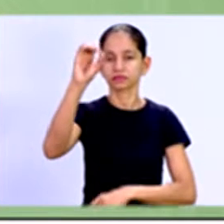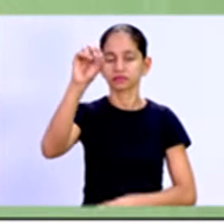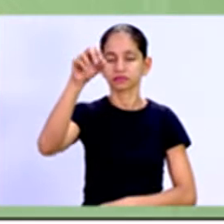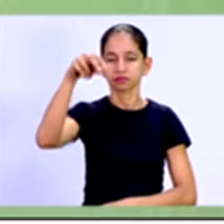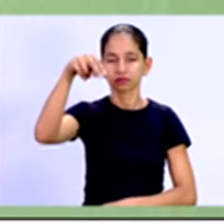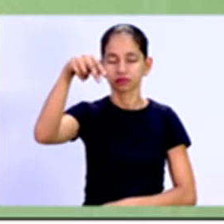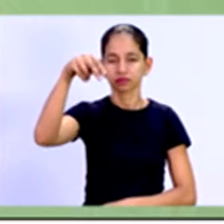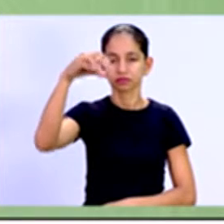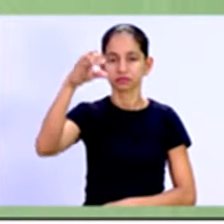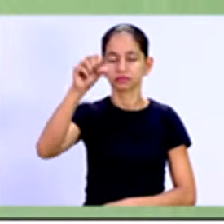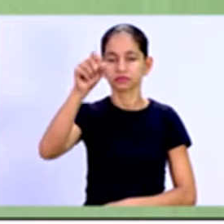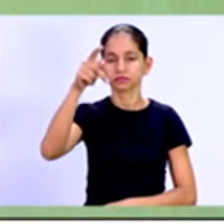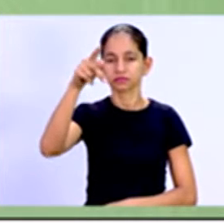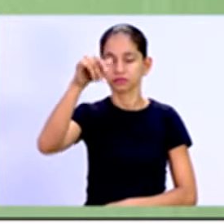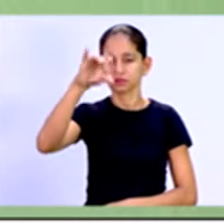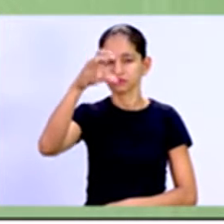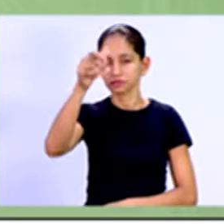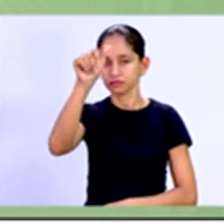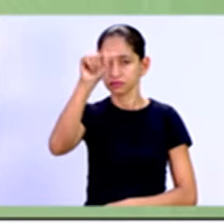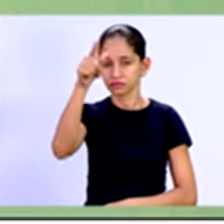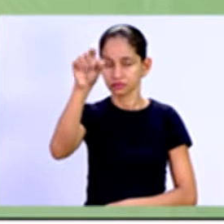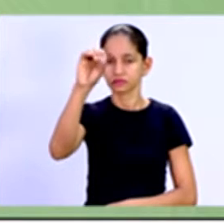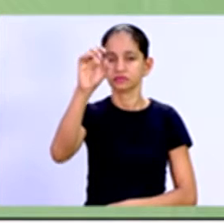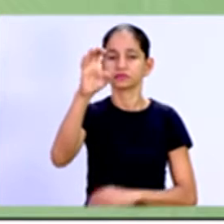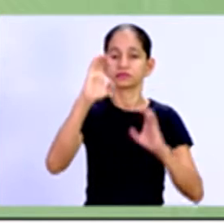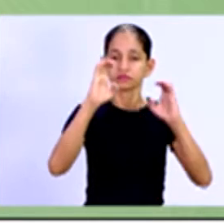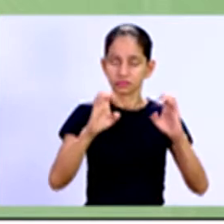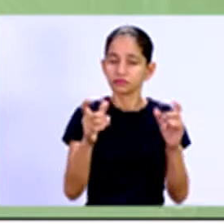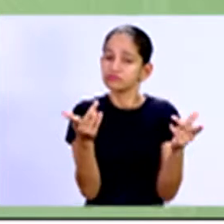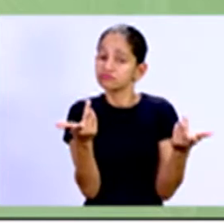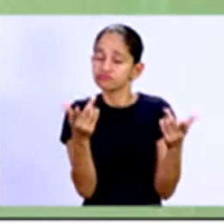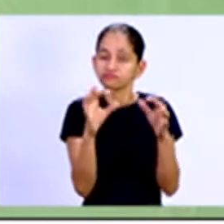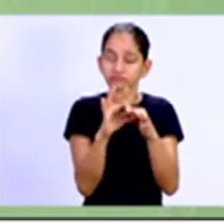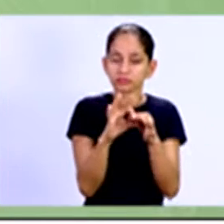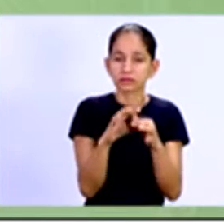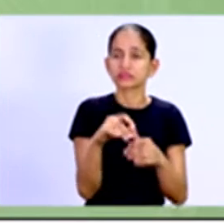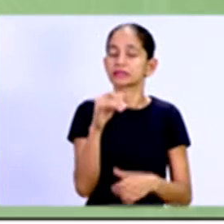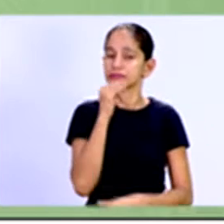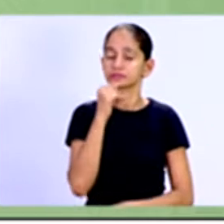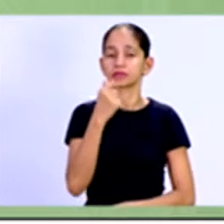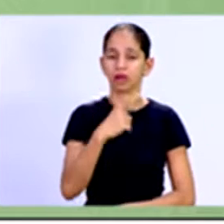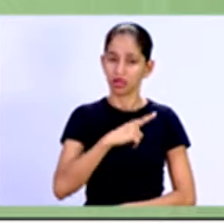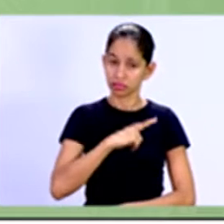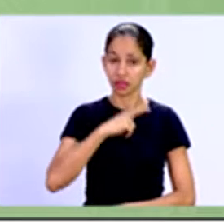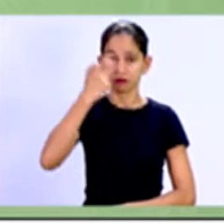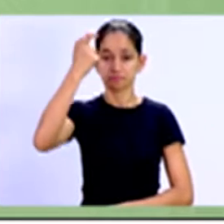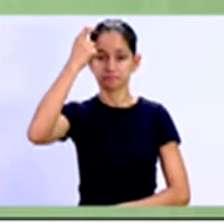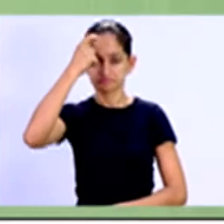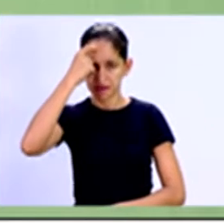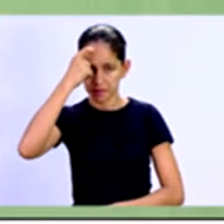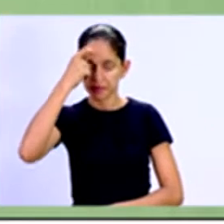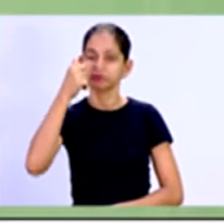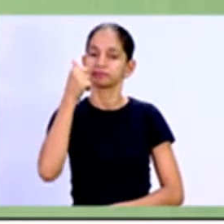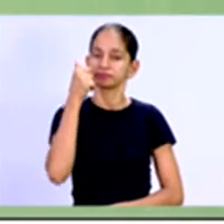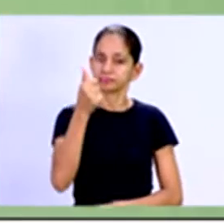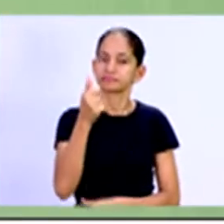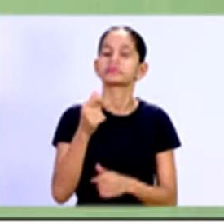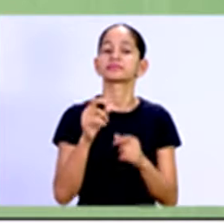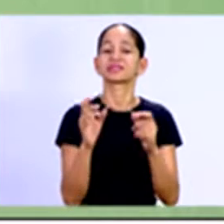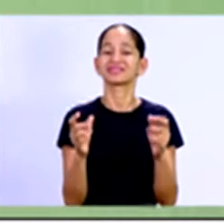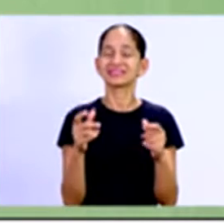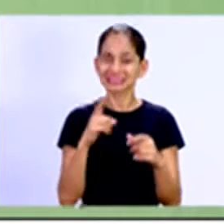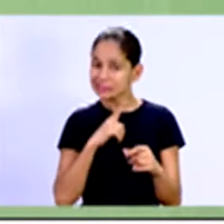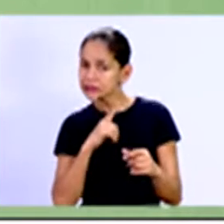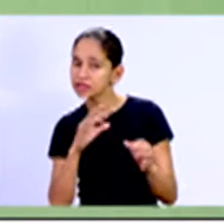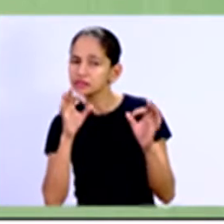éticas, né? A simples existência de uma moral não significa a presença explícita de uma